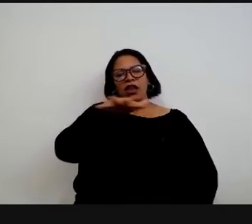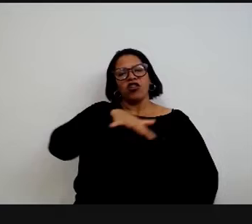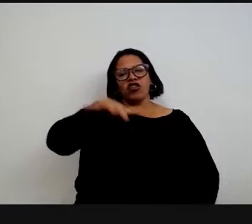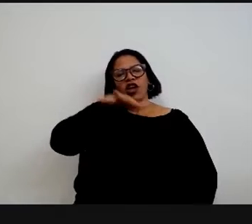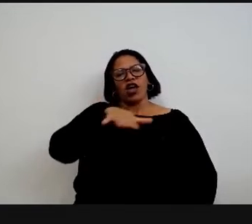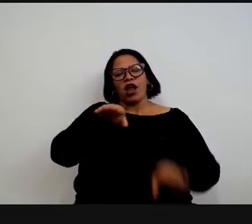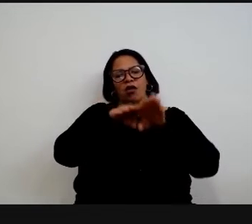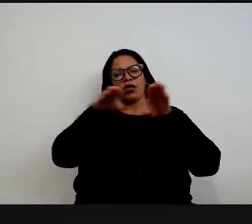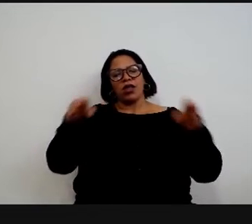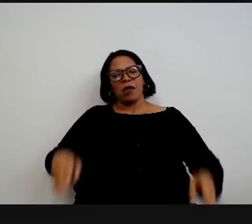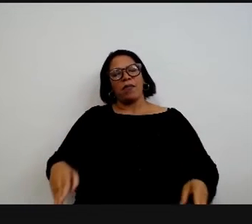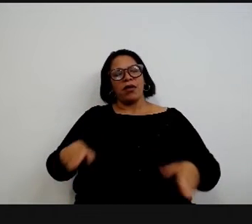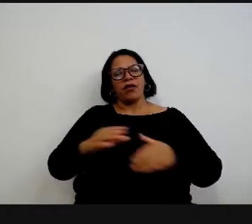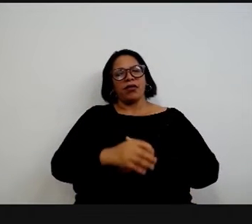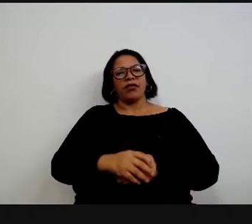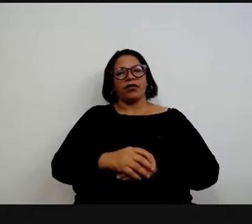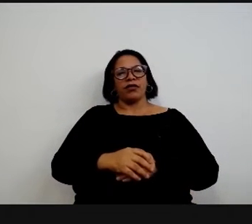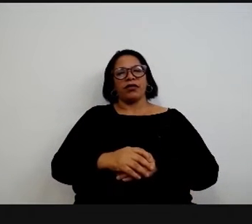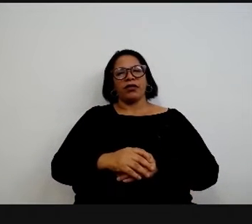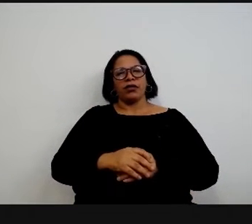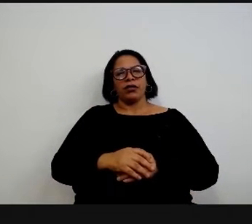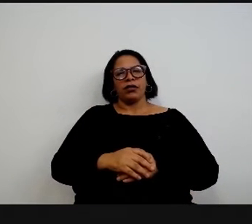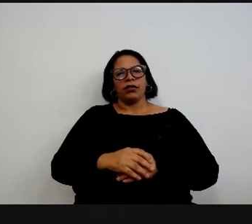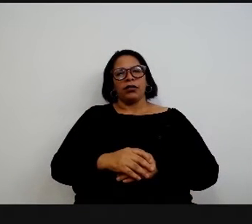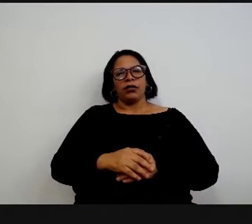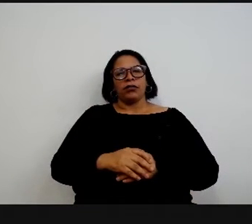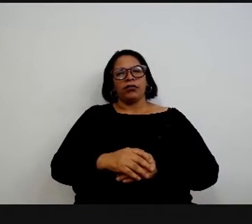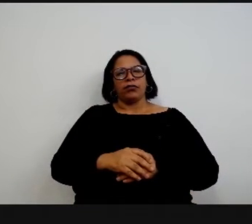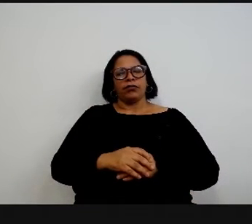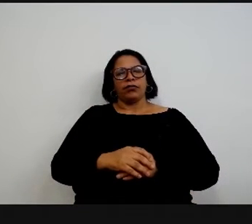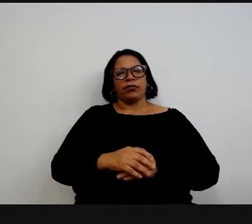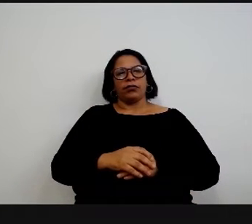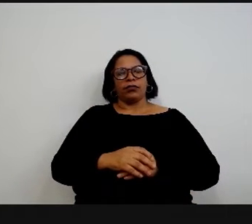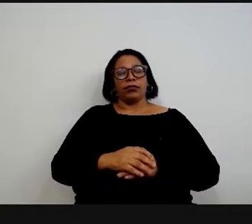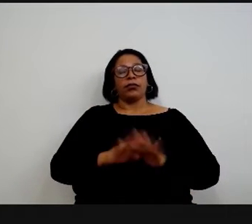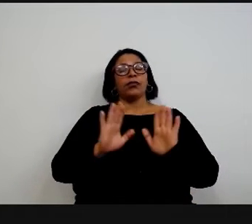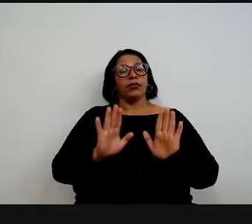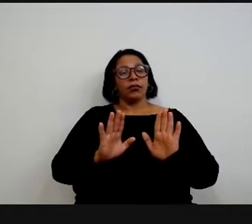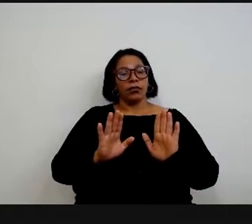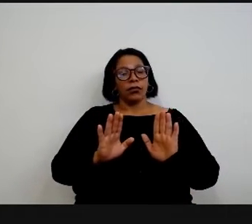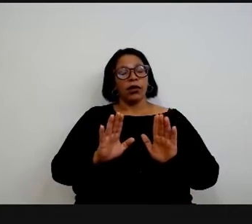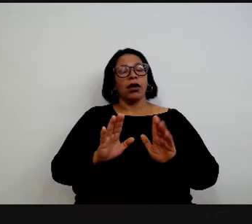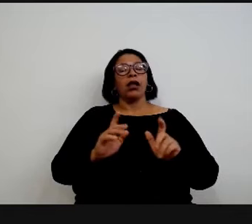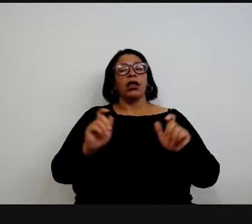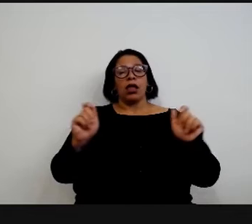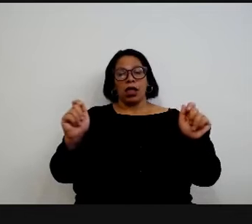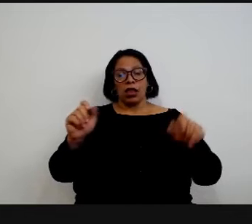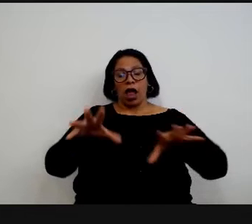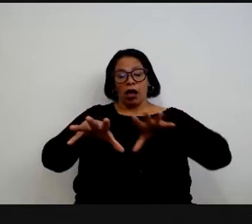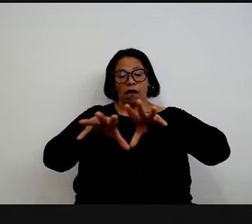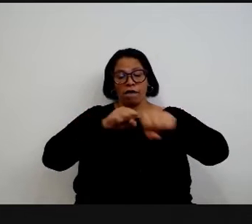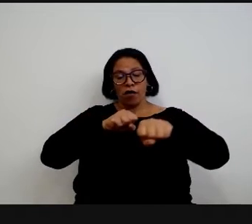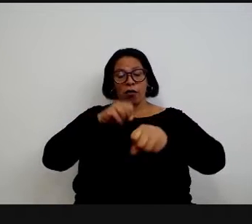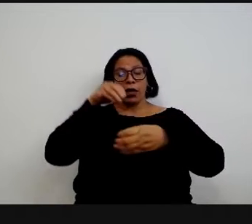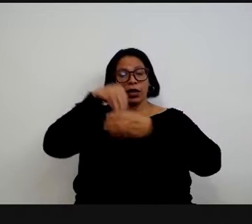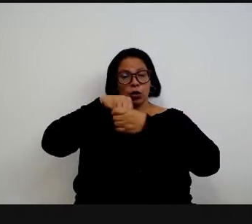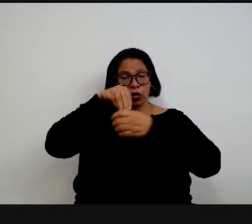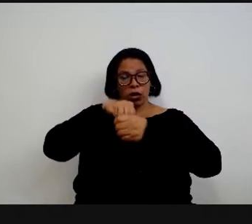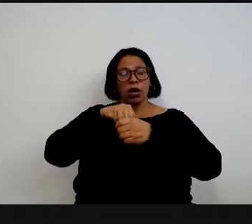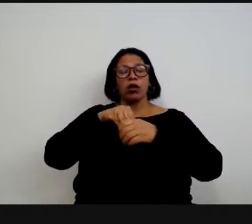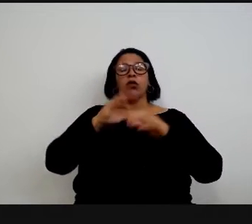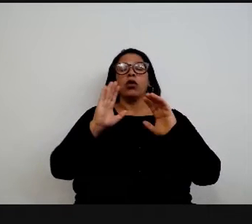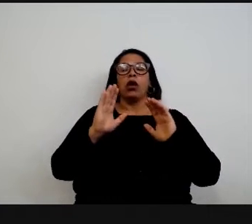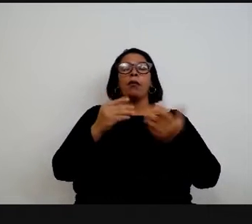Isso. Isso, ele coloca aqui, servidor do Senado. Então, ele diz, além da capacitação interna,